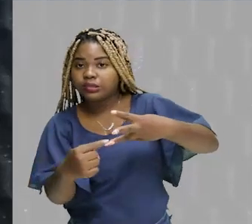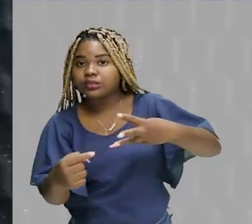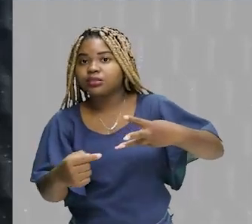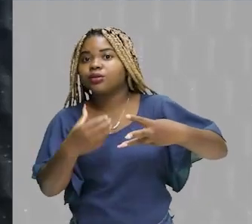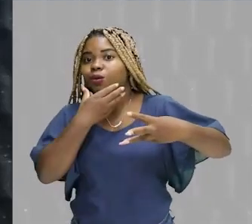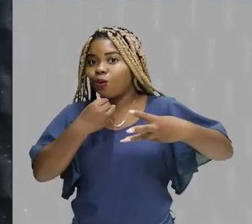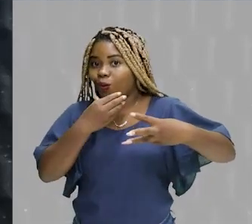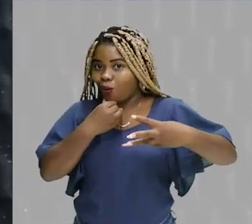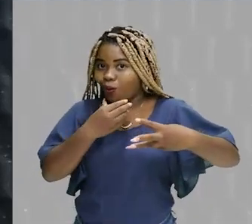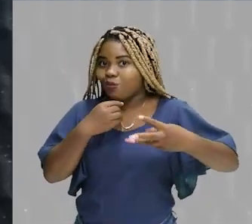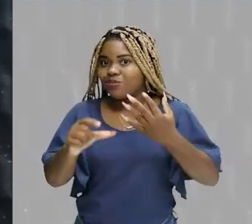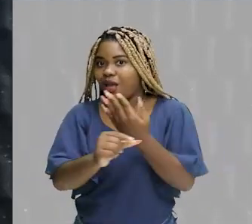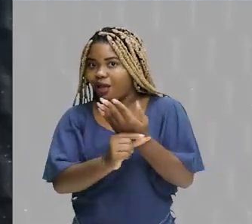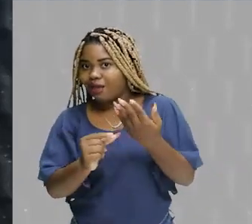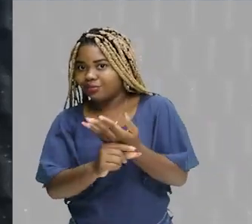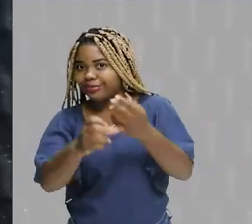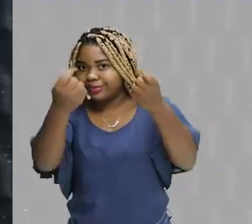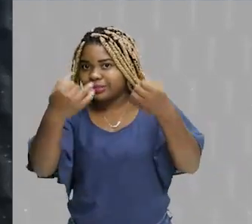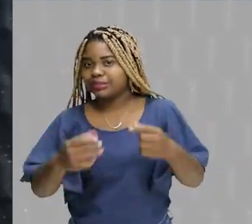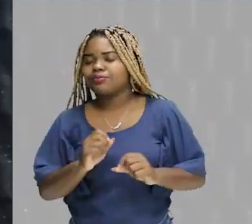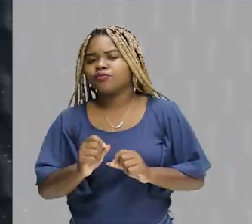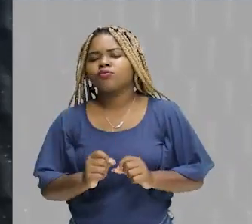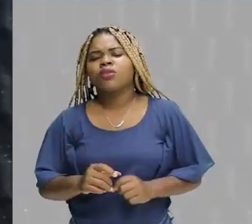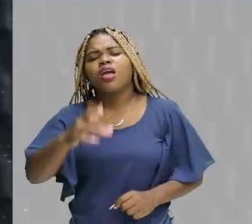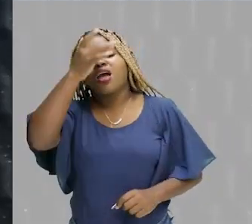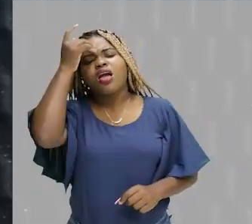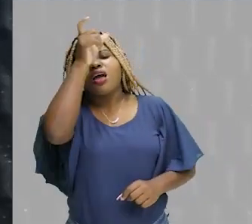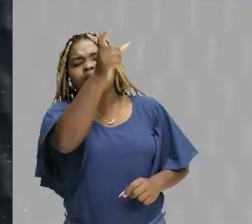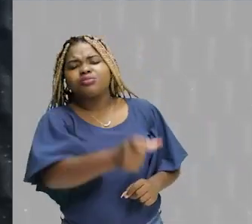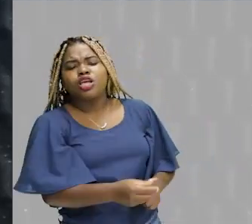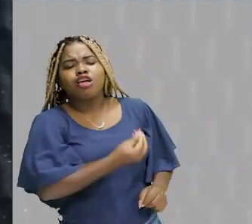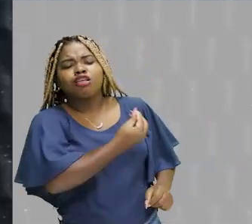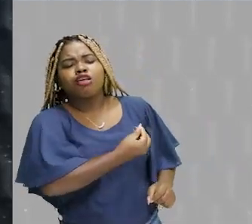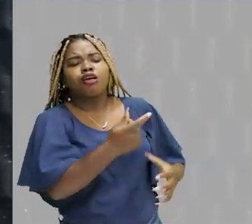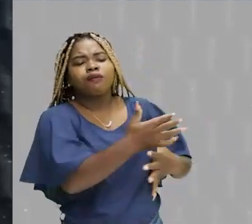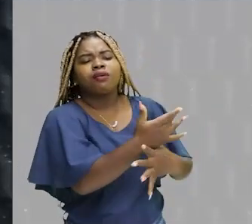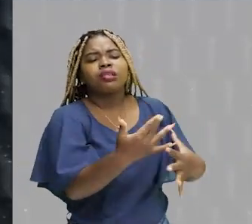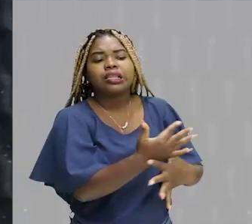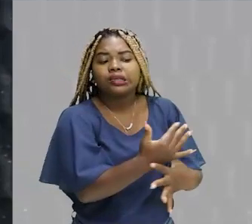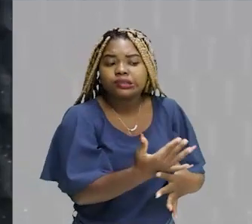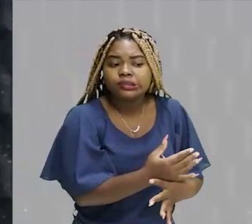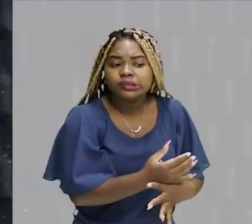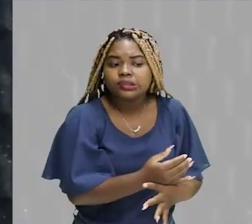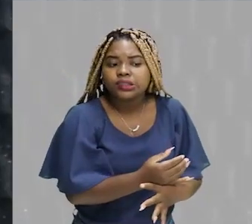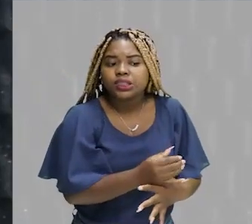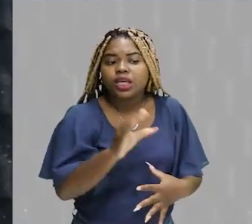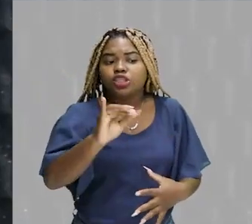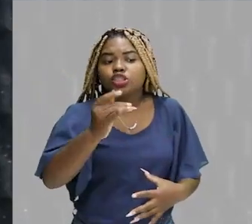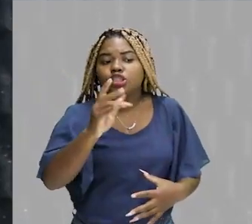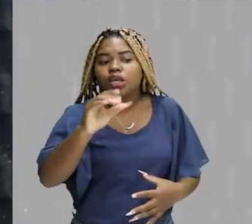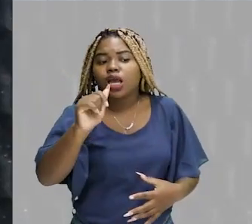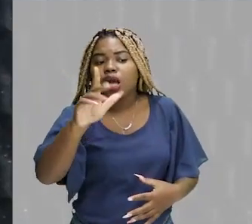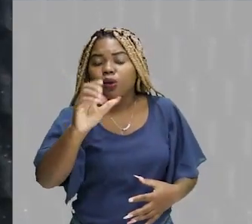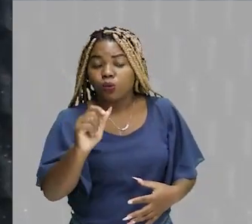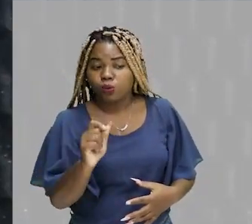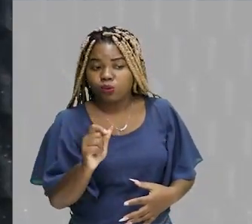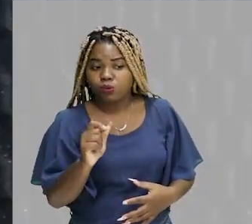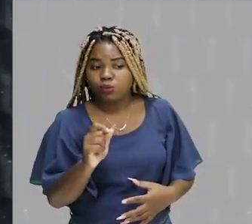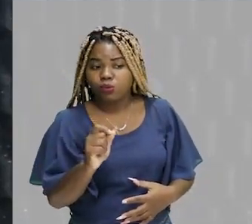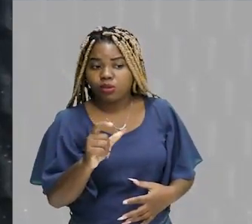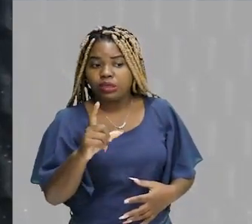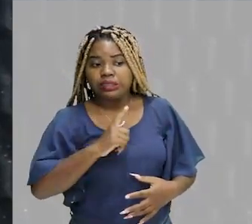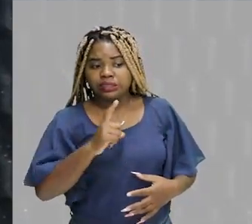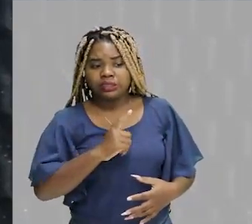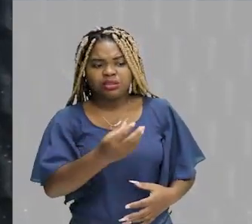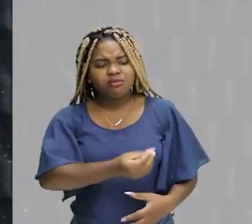queriam saber era o seguinte: será que a pessoa que vive na cidade, tipo Chicago, ela tem um modo